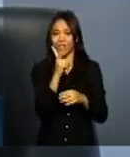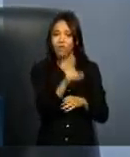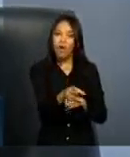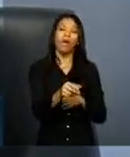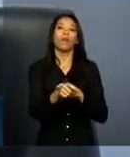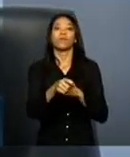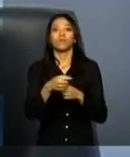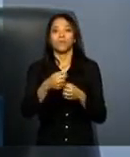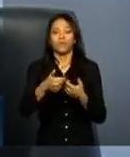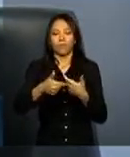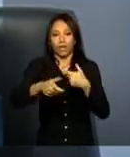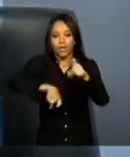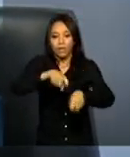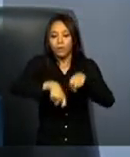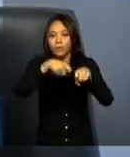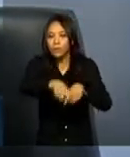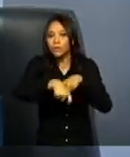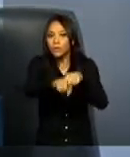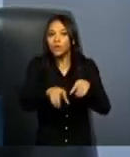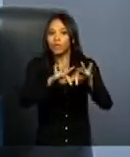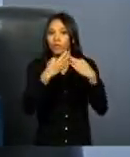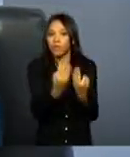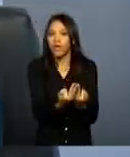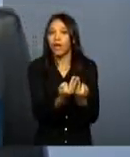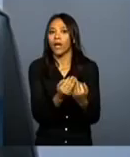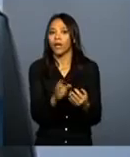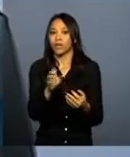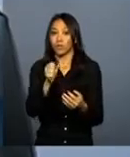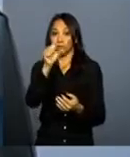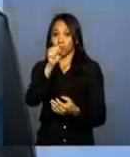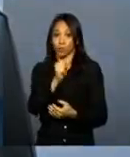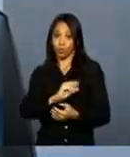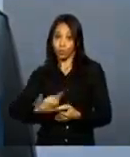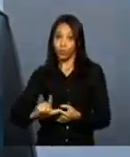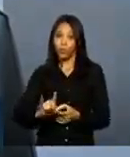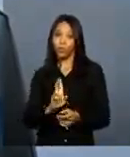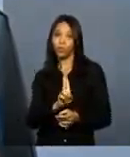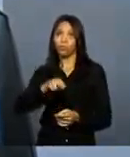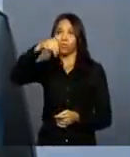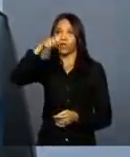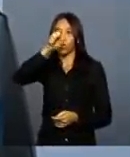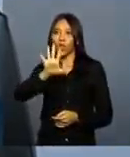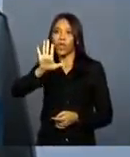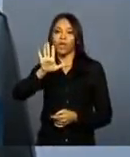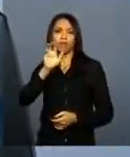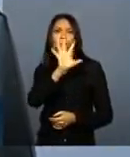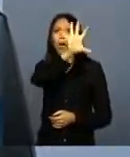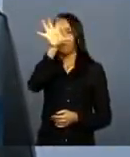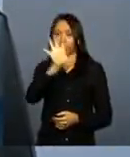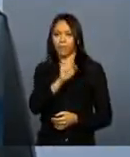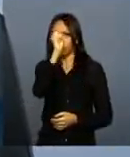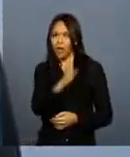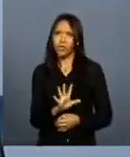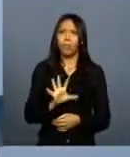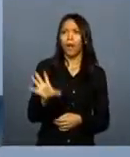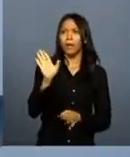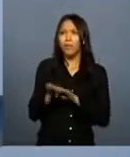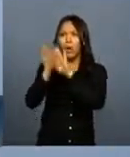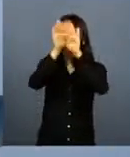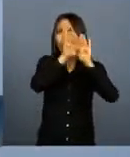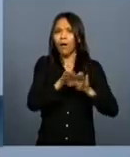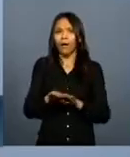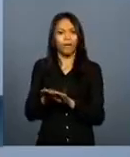familiar já dinâmica, para a agricultura familiar do Sul e do Sudeste, para a agricultura familiar já cooperativada, já